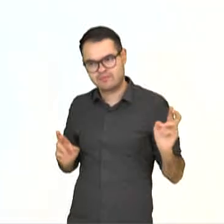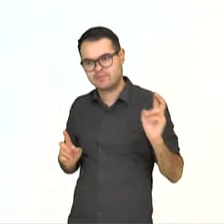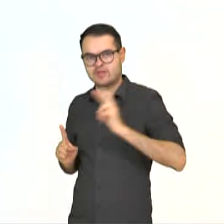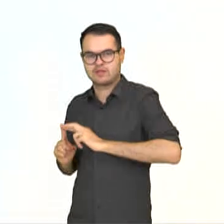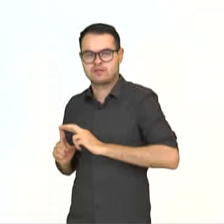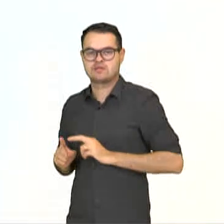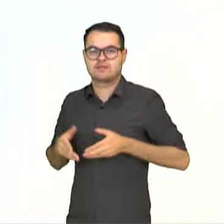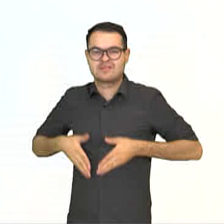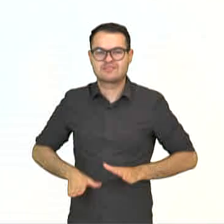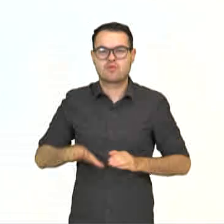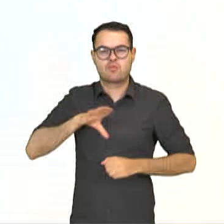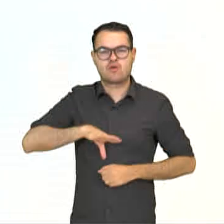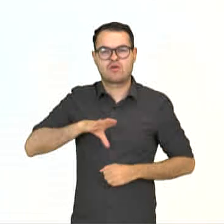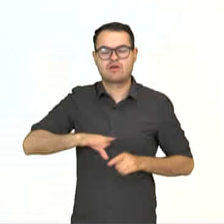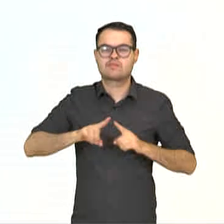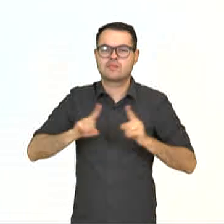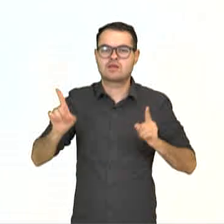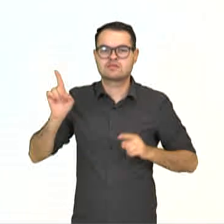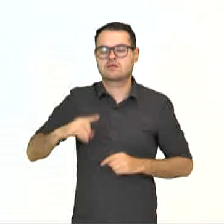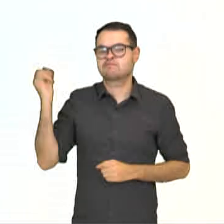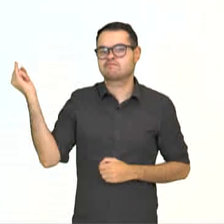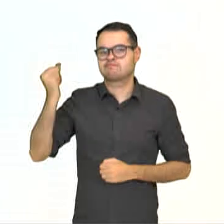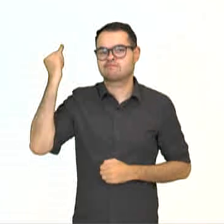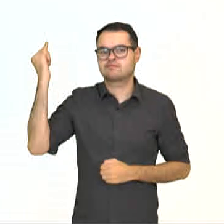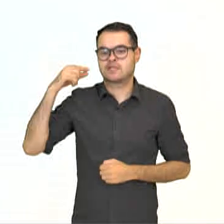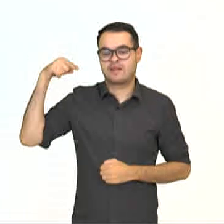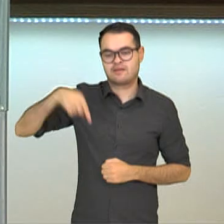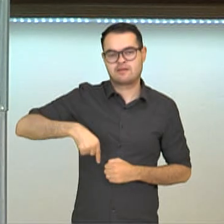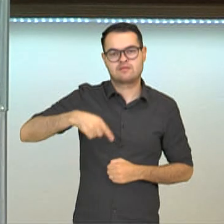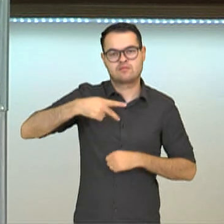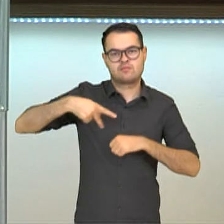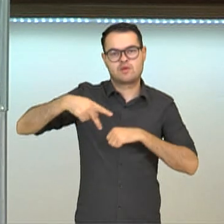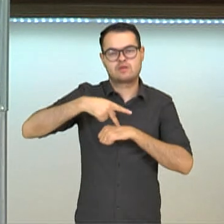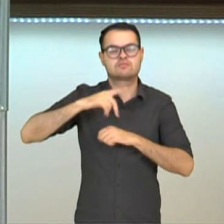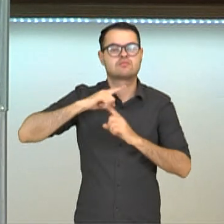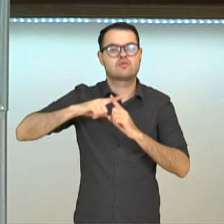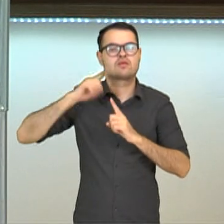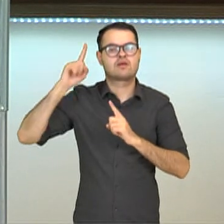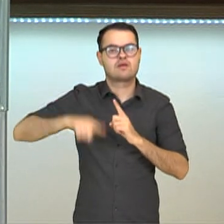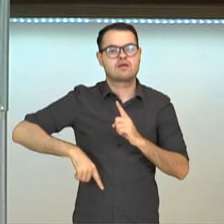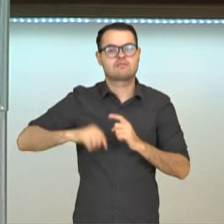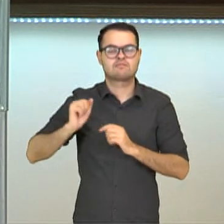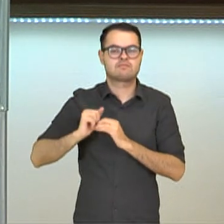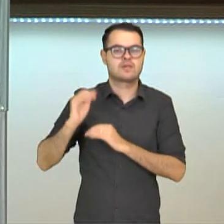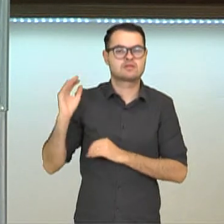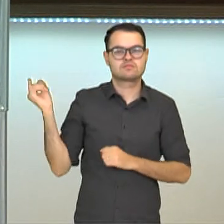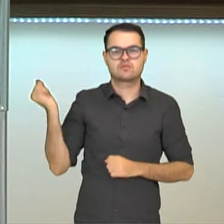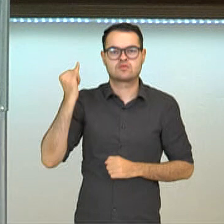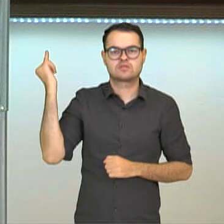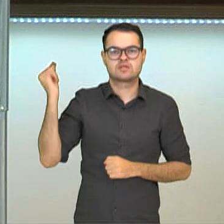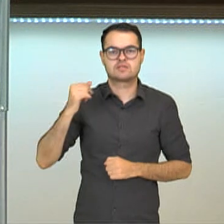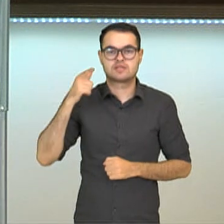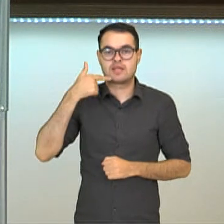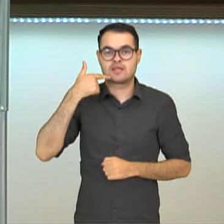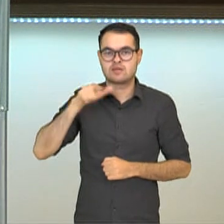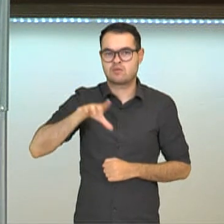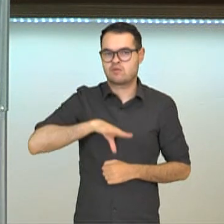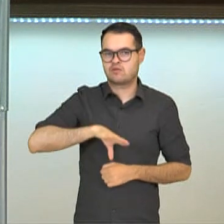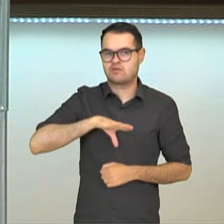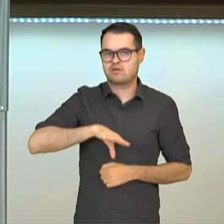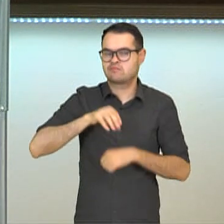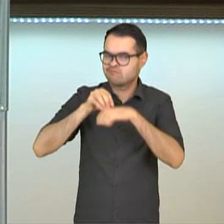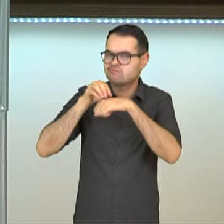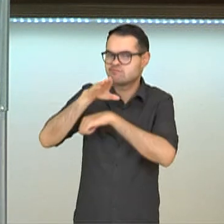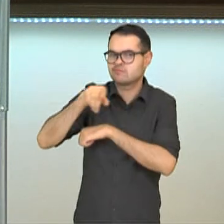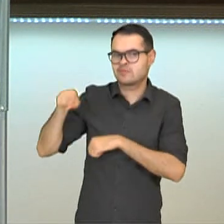poeta português, mas ele é bastante importante aqui no nosso país por ser aí um dos mais importantes poetas da língua portuguesa, e eu recomendo